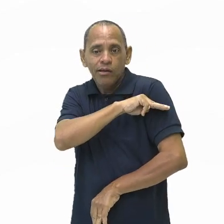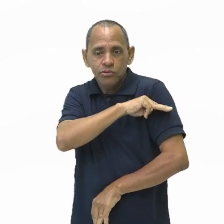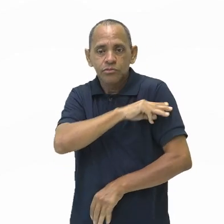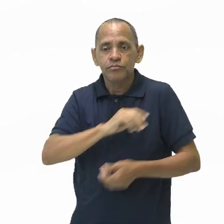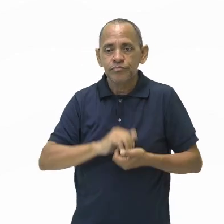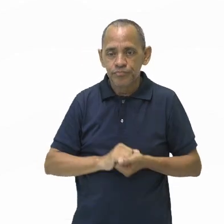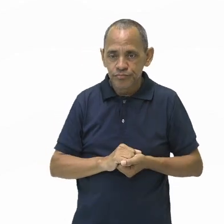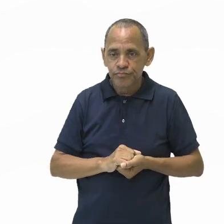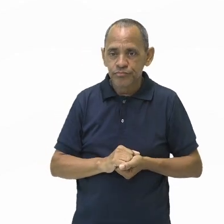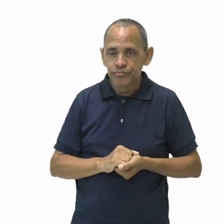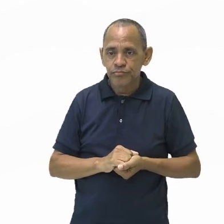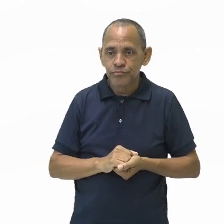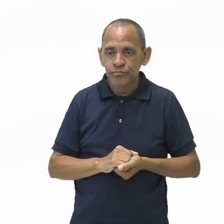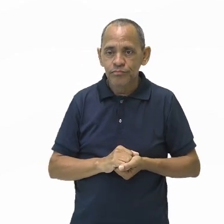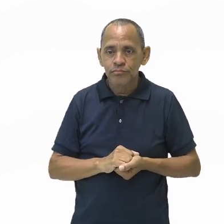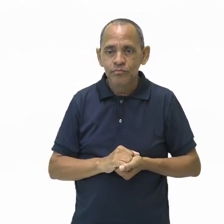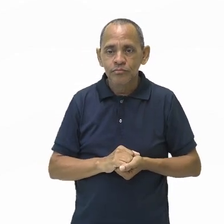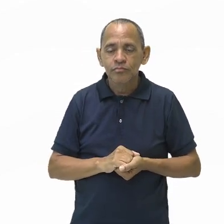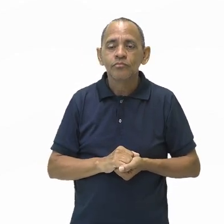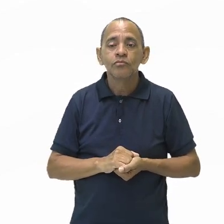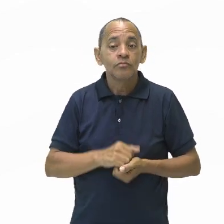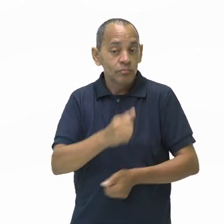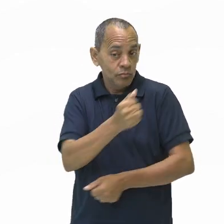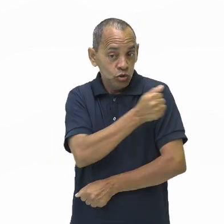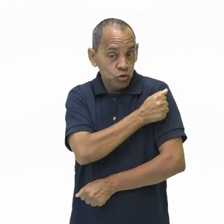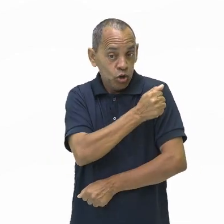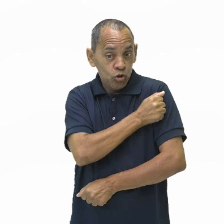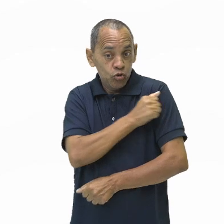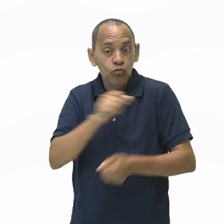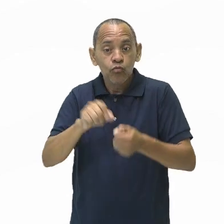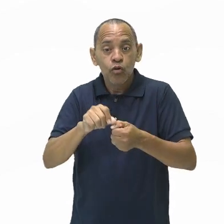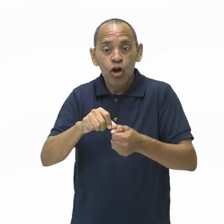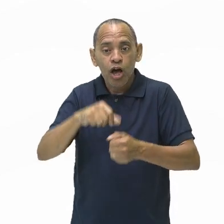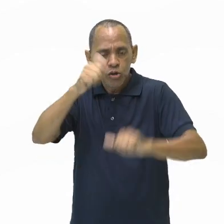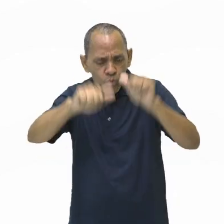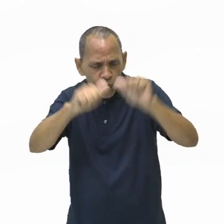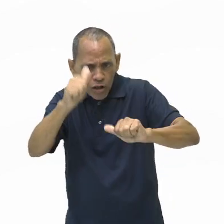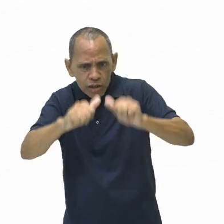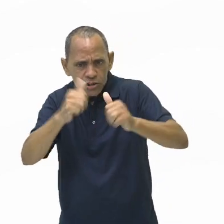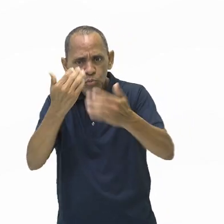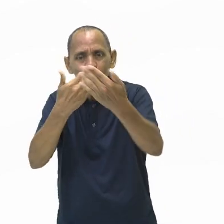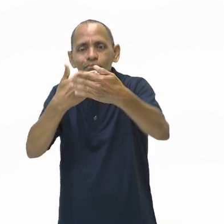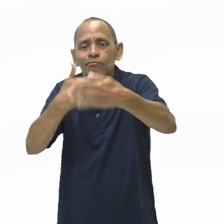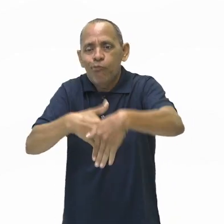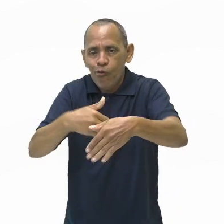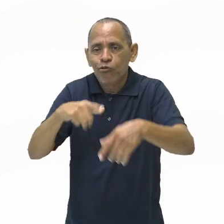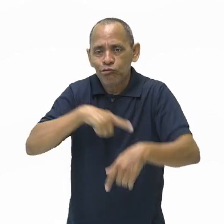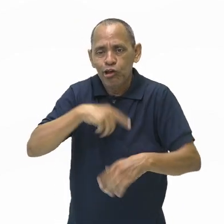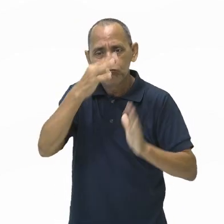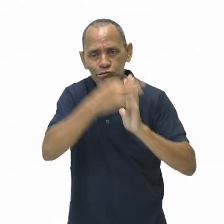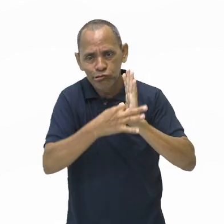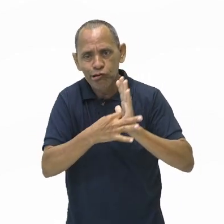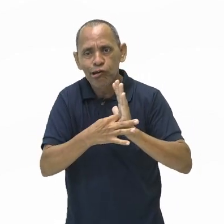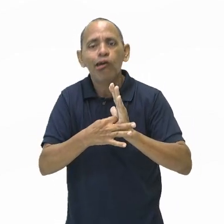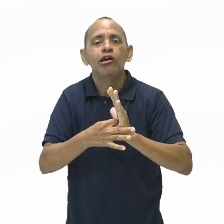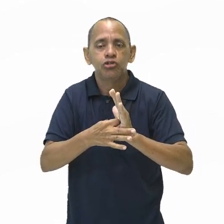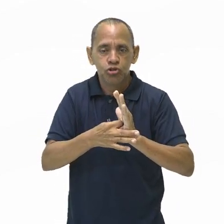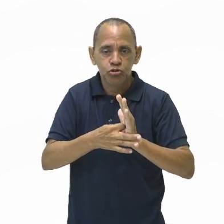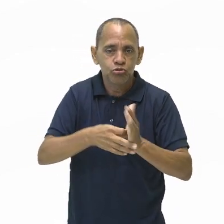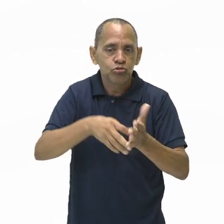série, eles fazem, né, essa avaliação e nós vamos ter lá o texto